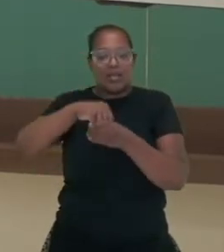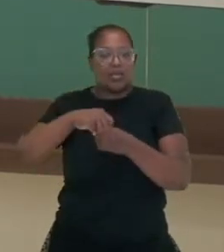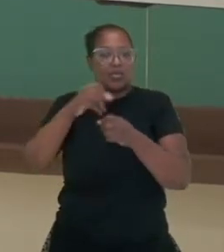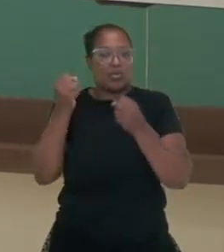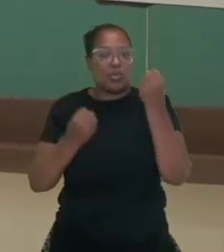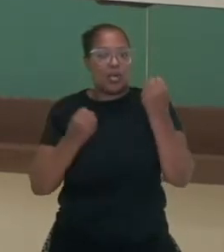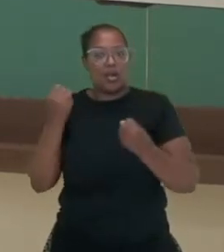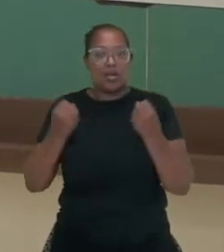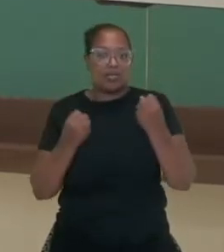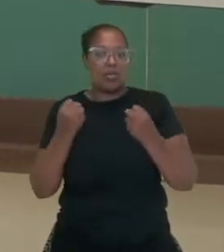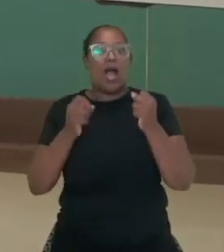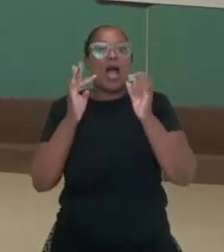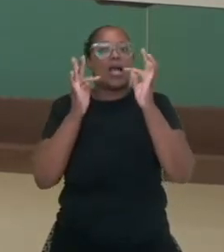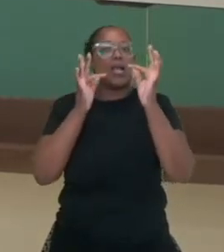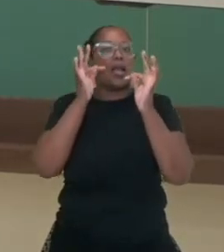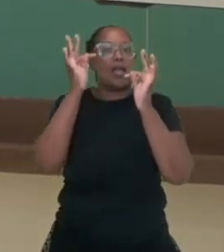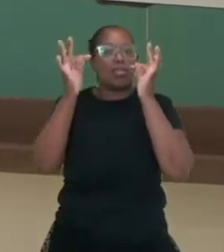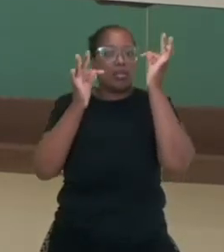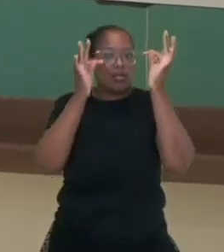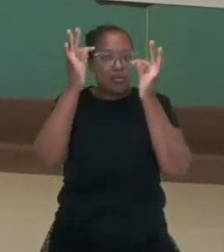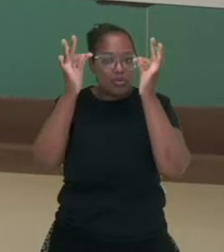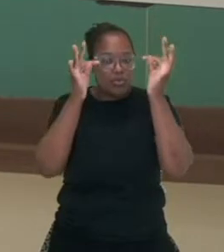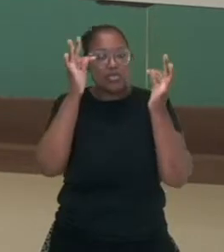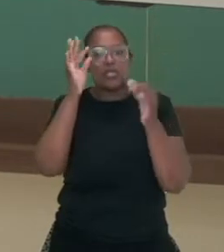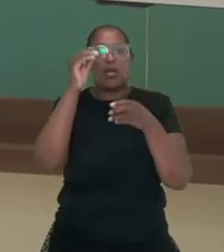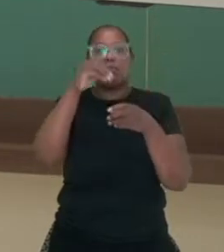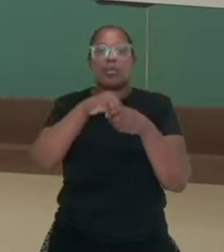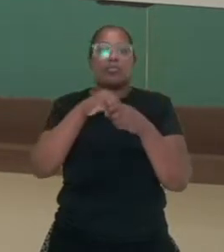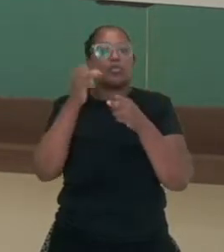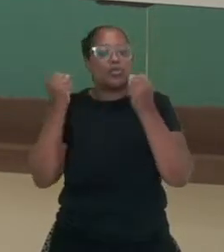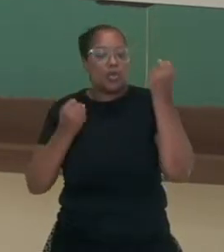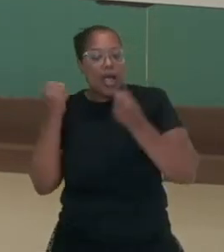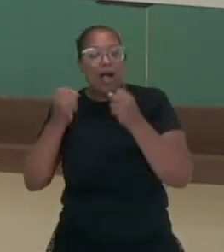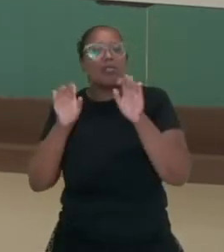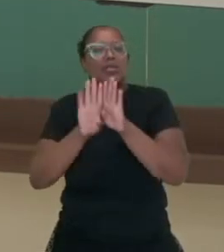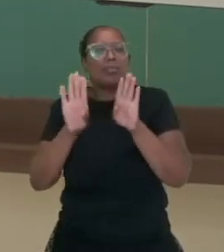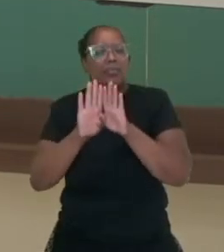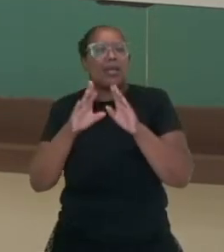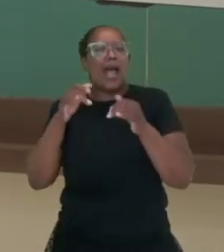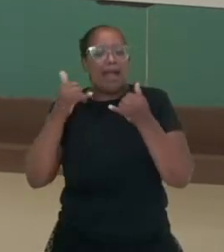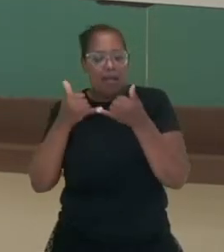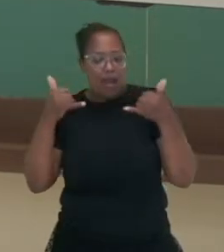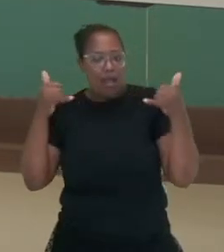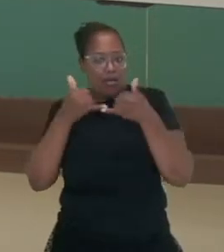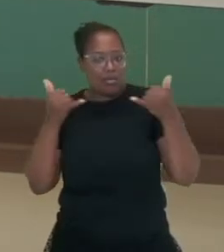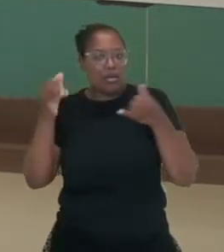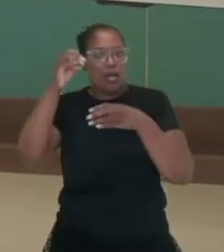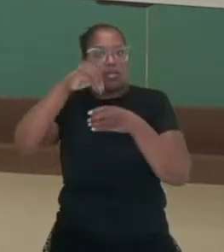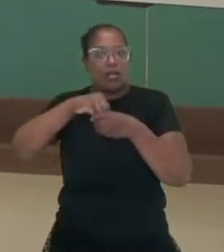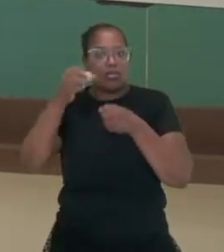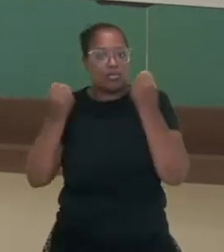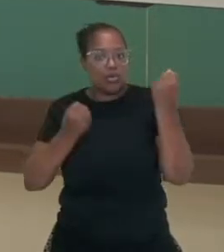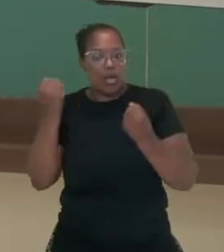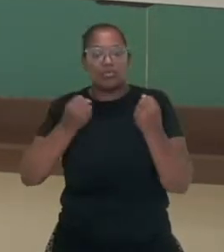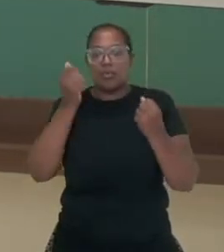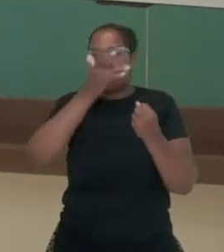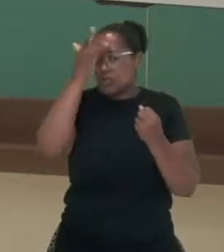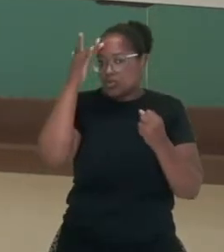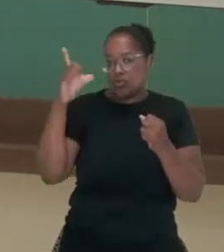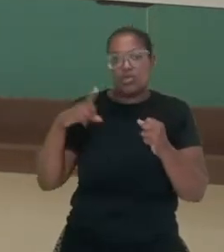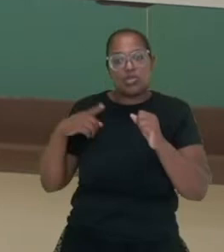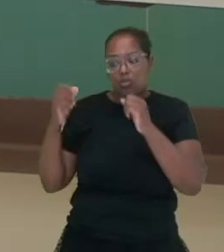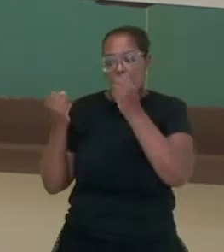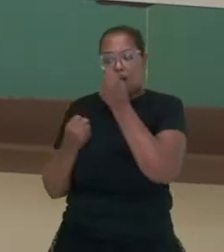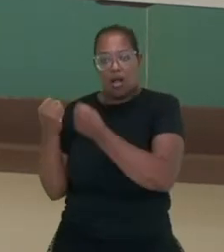usava a energia do carro para funcionar. Então, o dono do carro, o usuário do carro, conseguia fazer